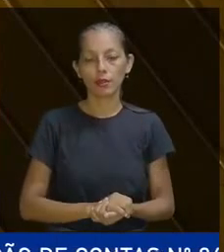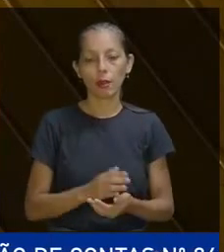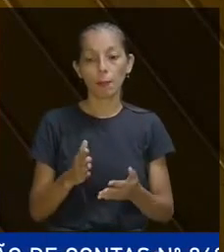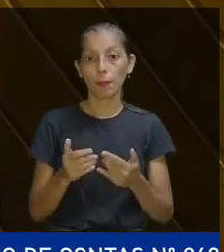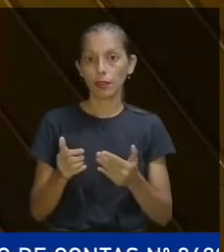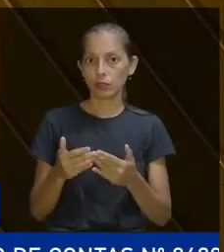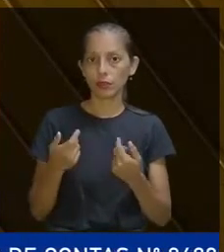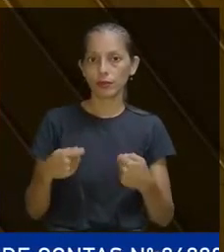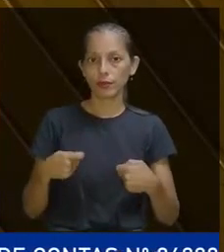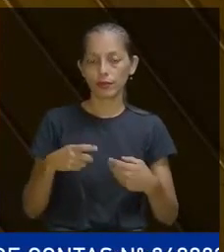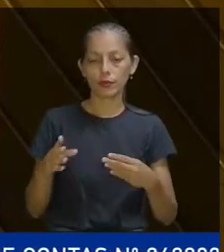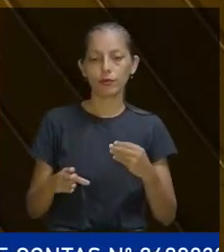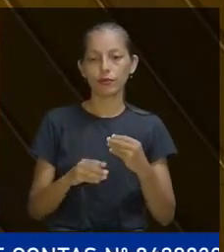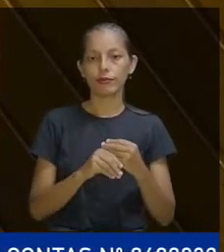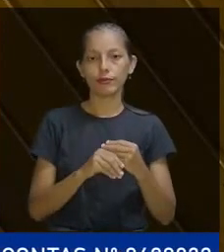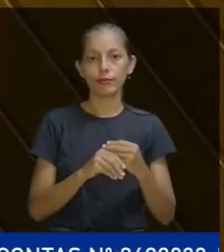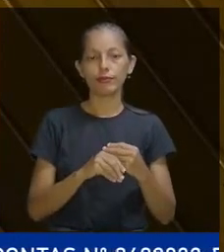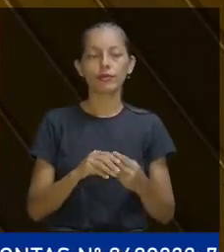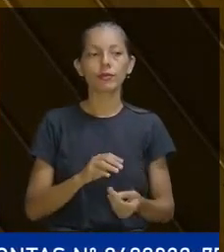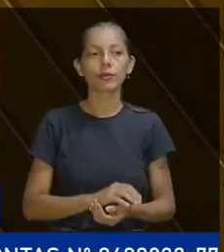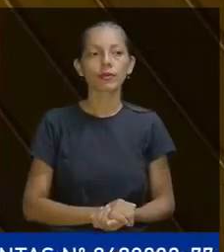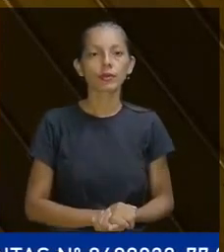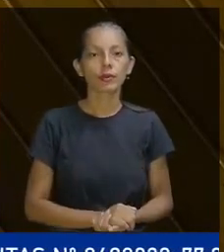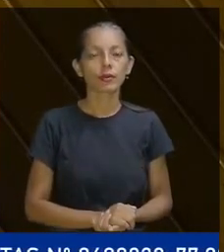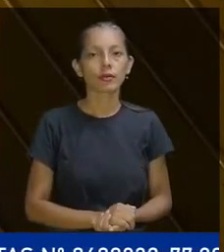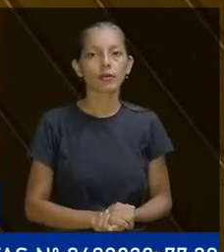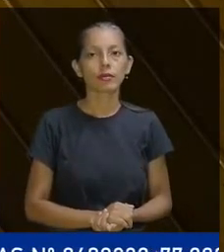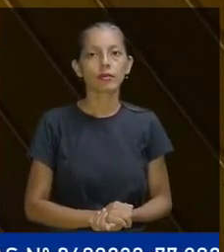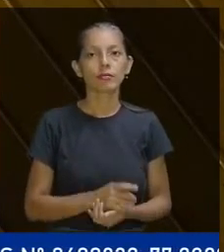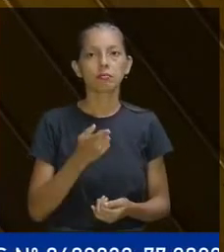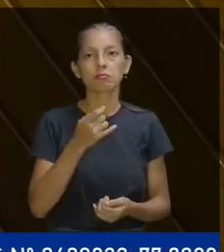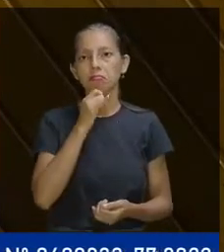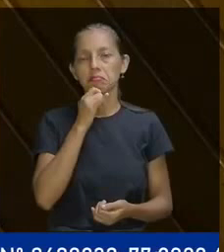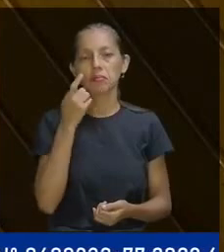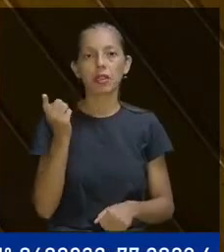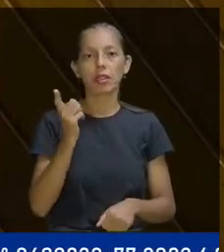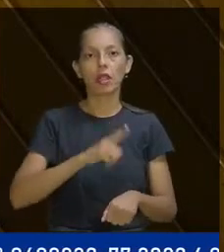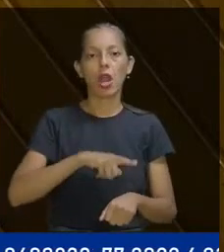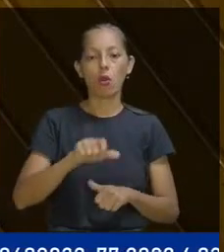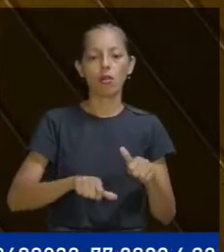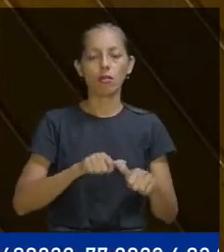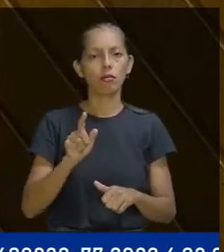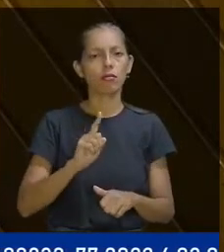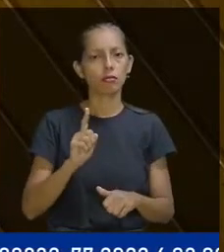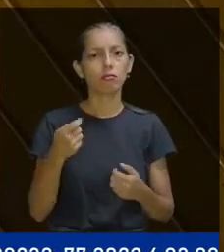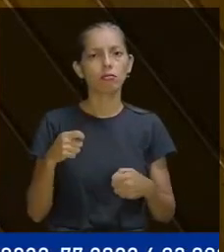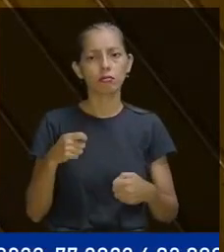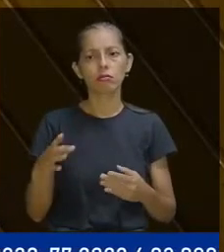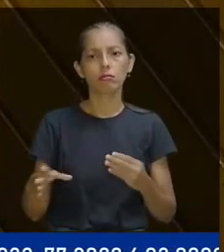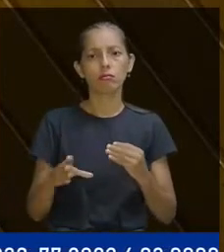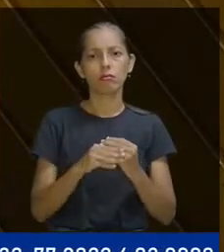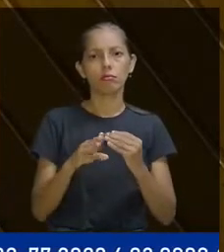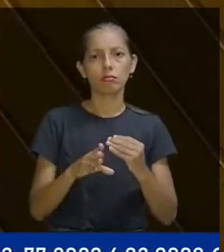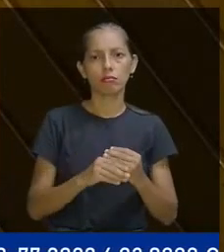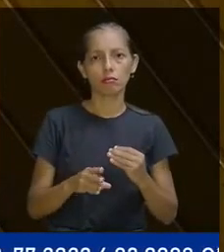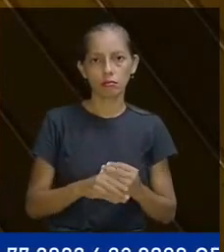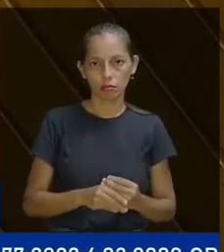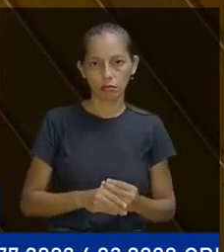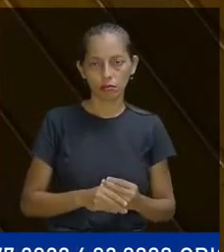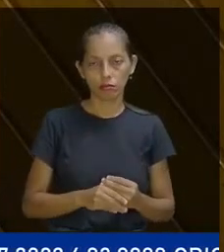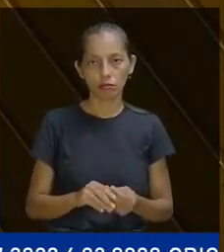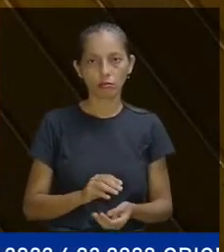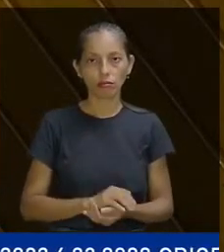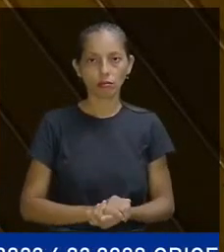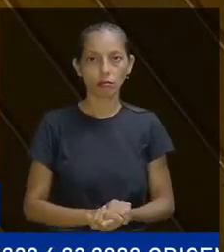informações para comprovação, o que não se opera de forma automática, diversamente do que pretende crer o Ministério